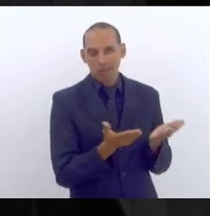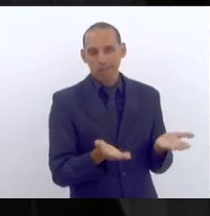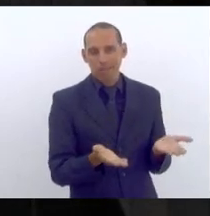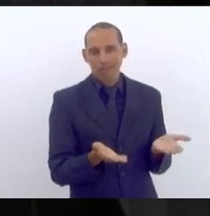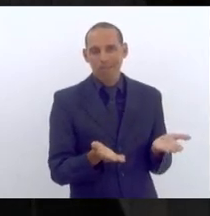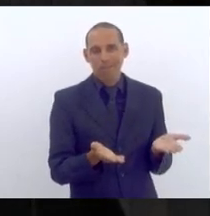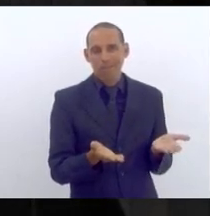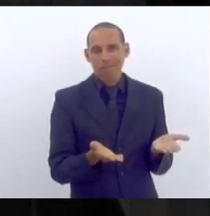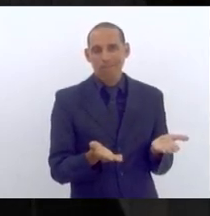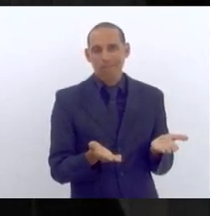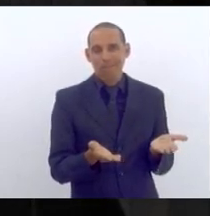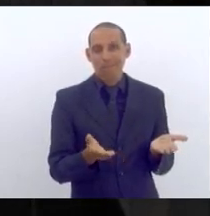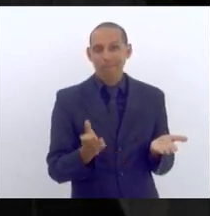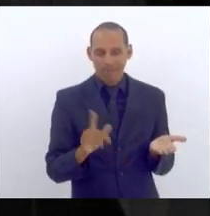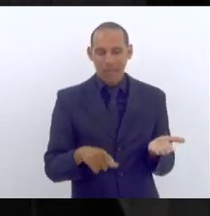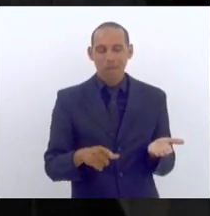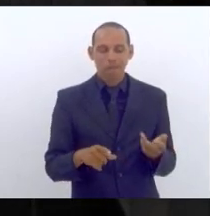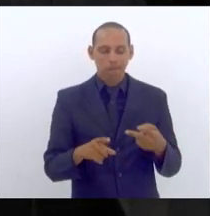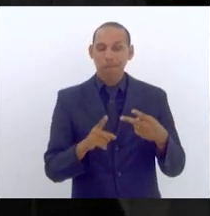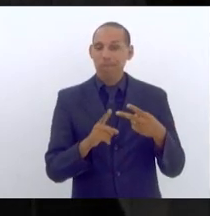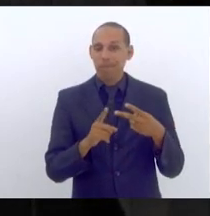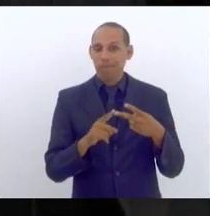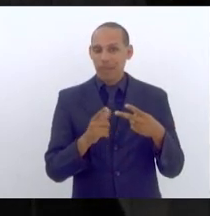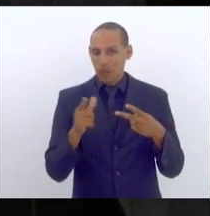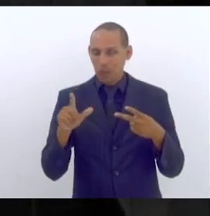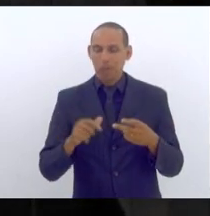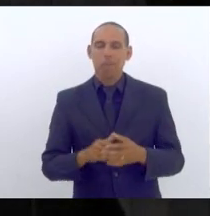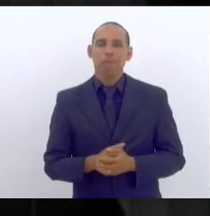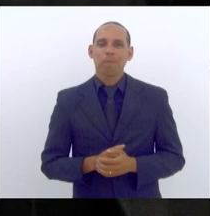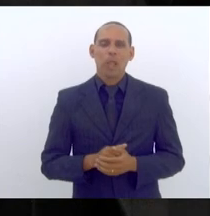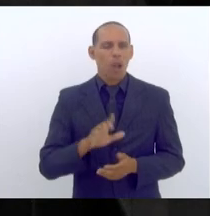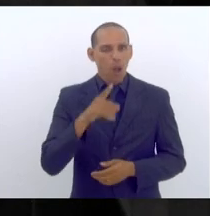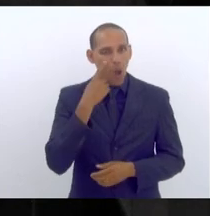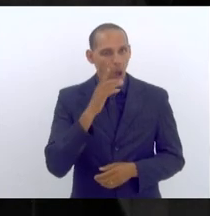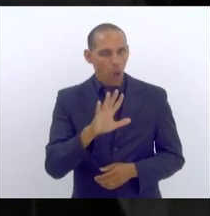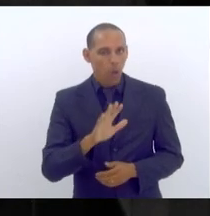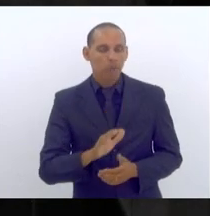essa é uma premissa a outra dizia assim olha